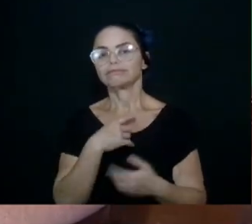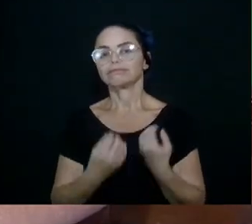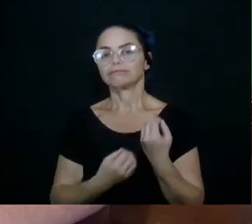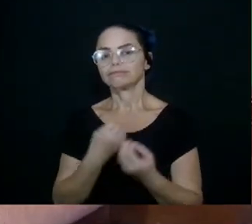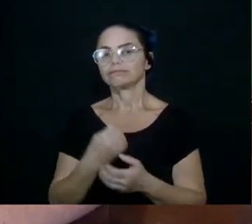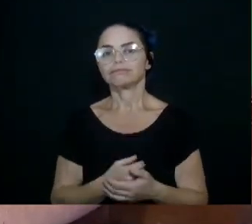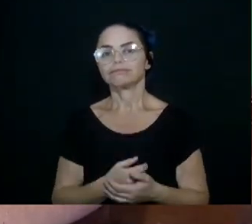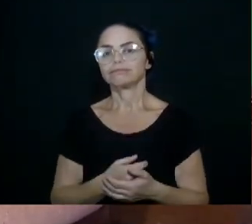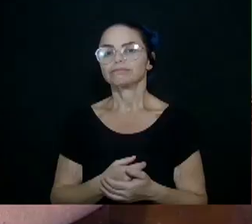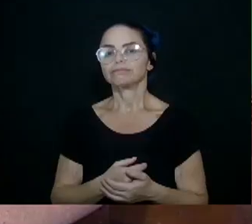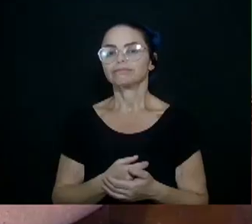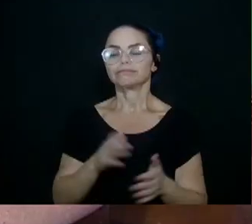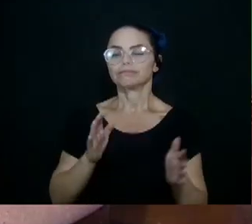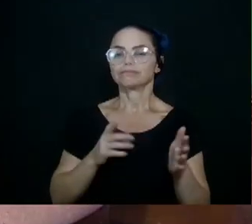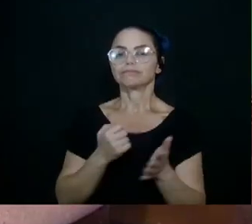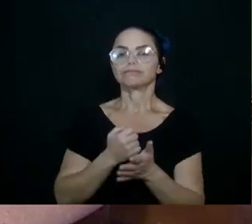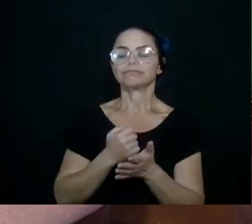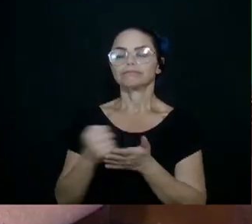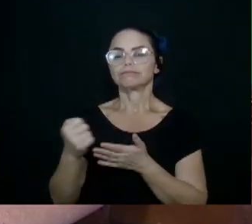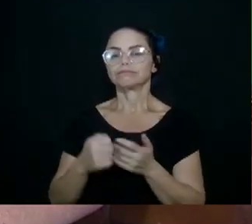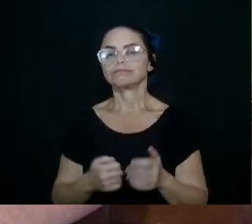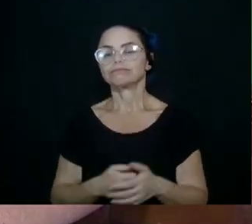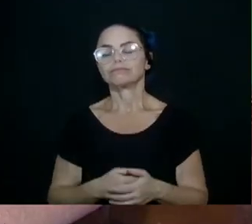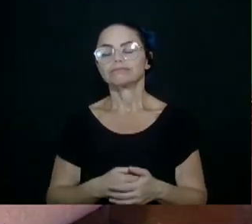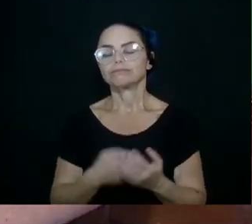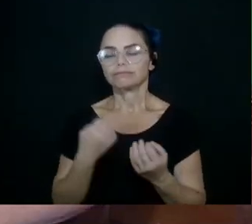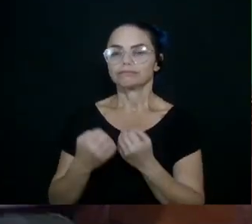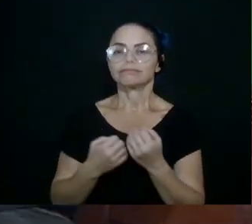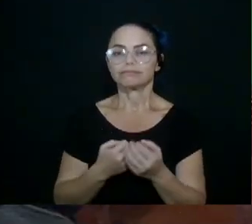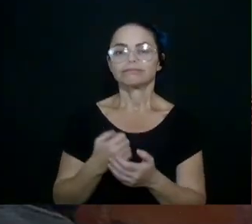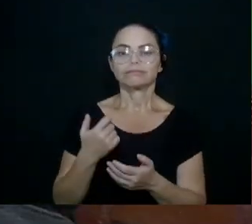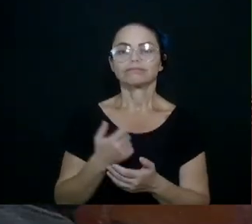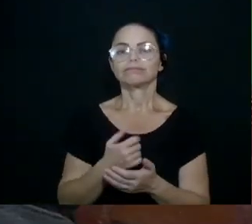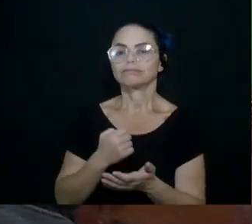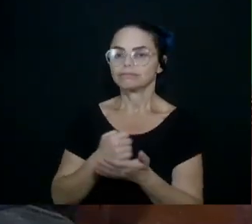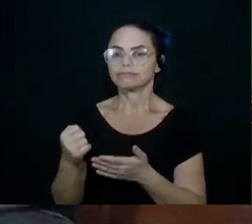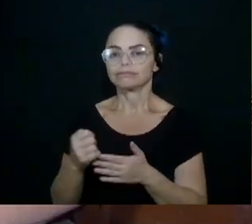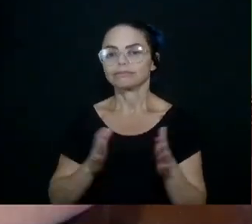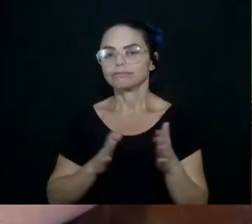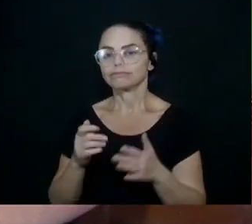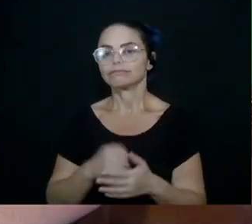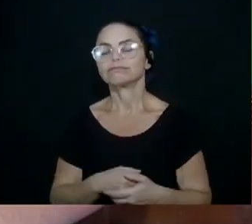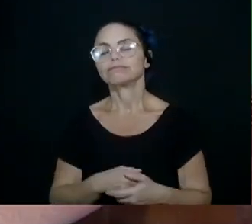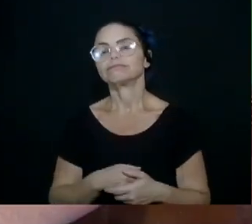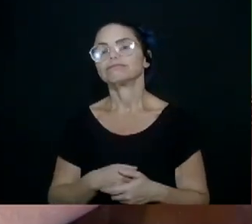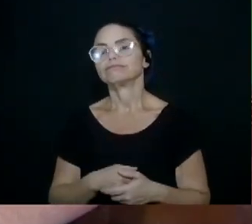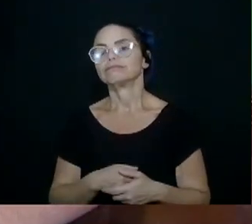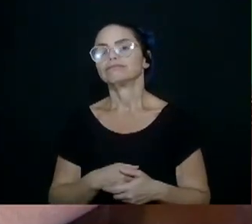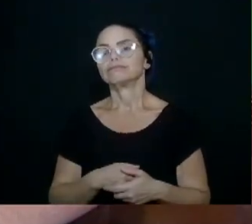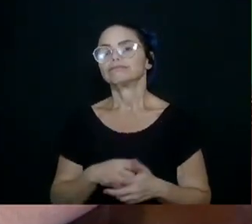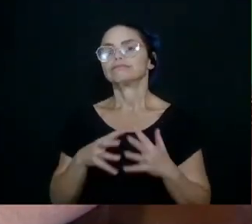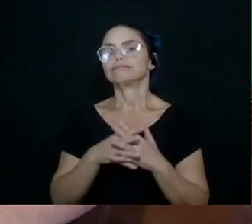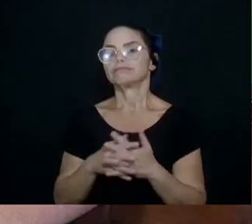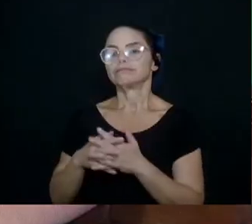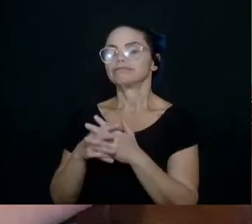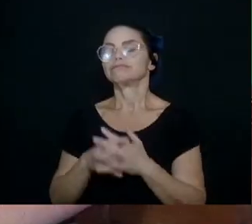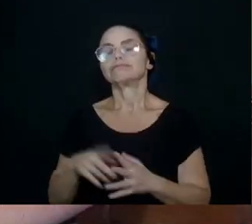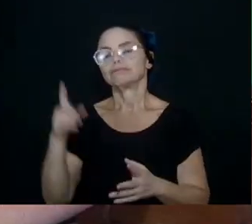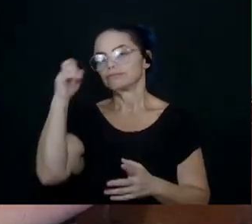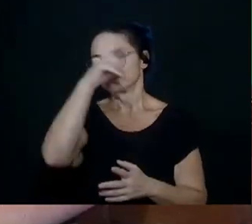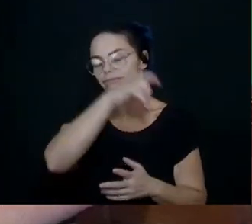esse período. Como foi para você passar esse período? É uma parte muito desafiadora, né?